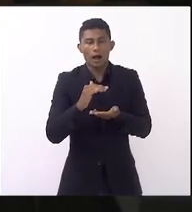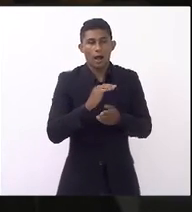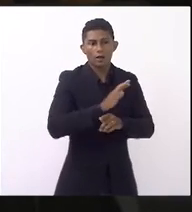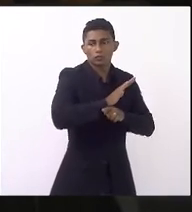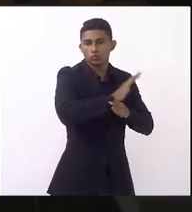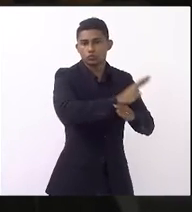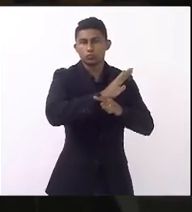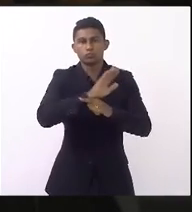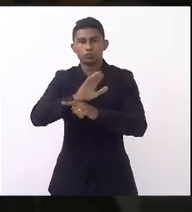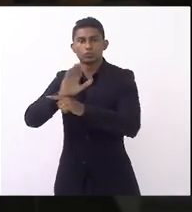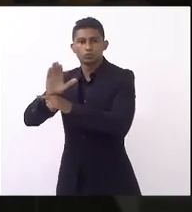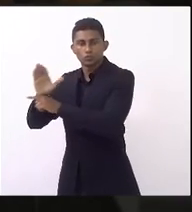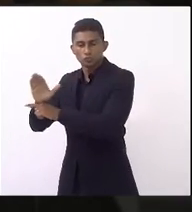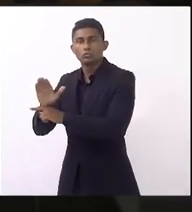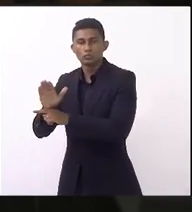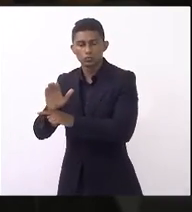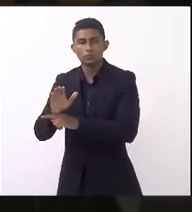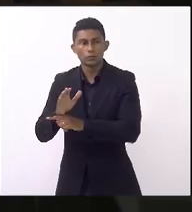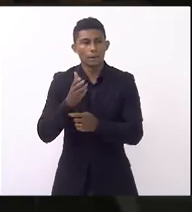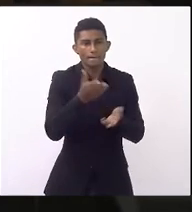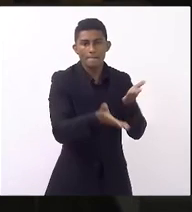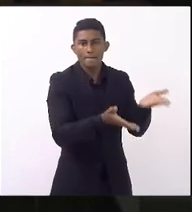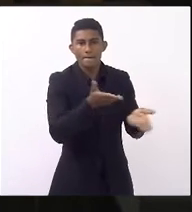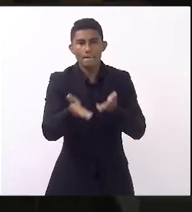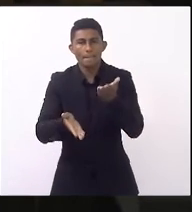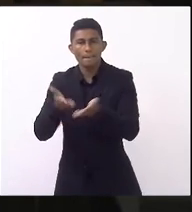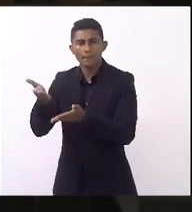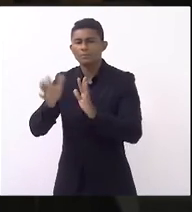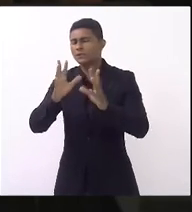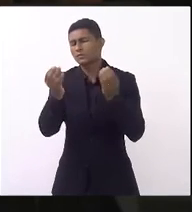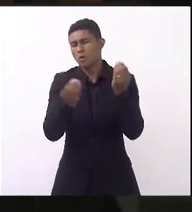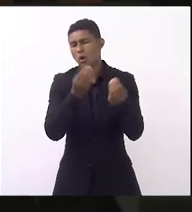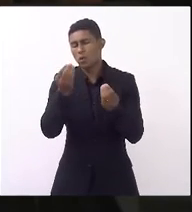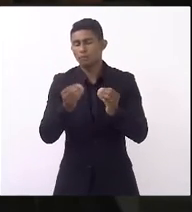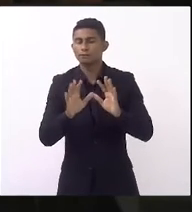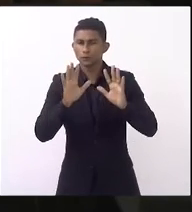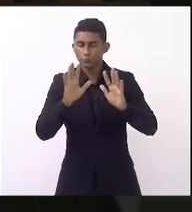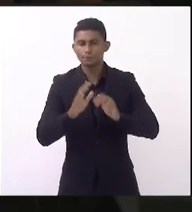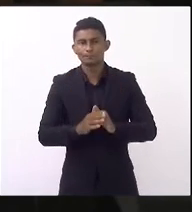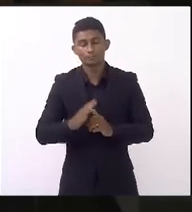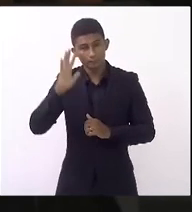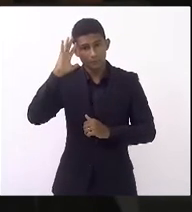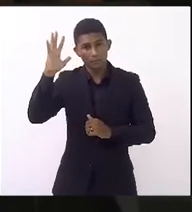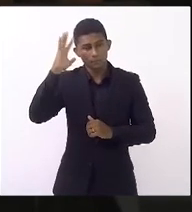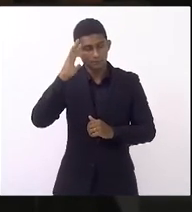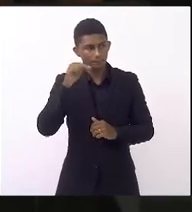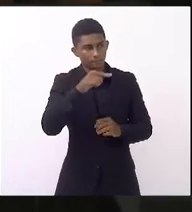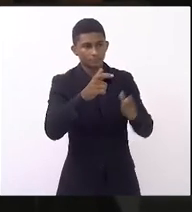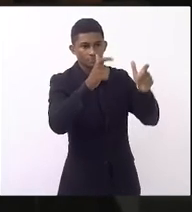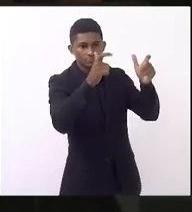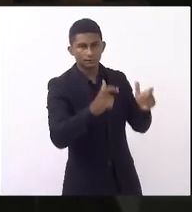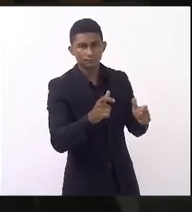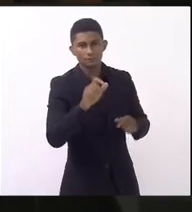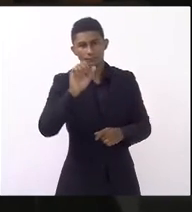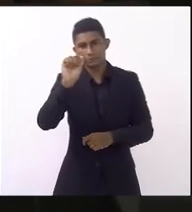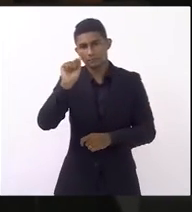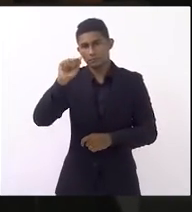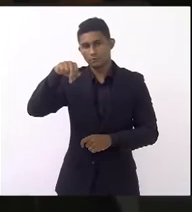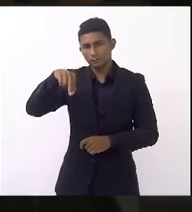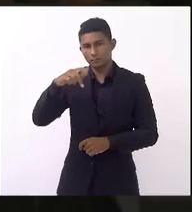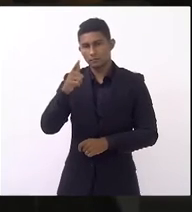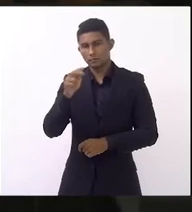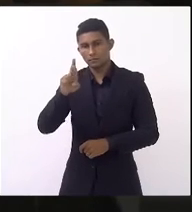Como é que você classificaria esse fundo? Imagine o município de Angra. O